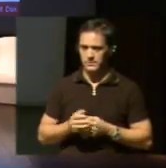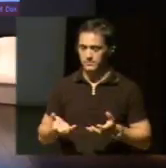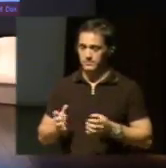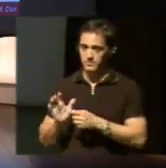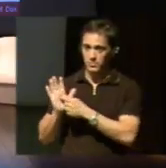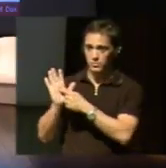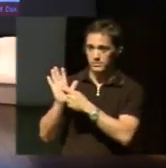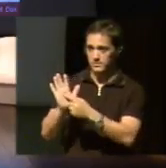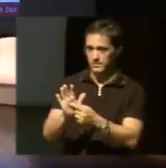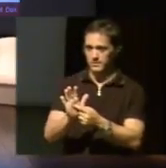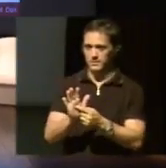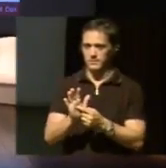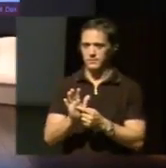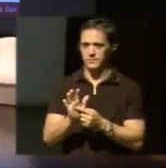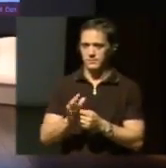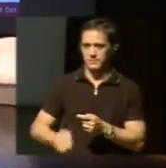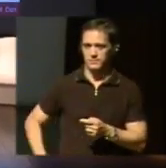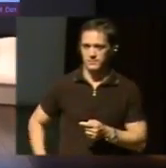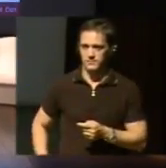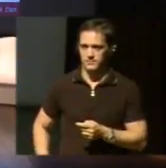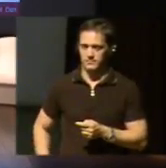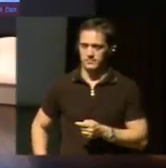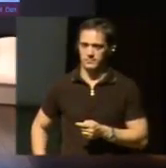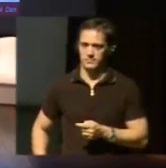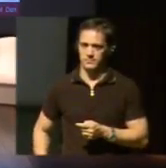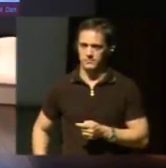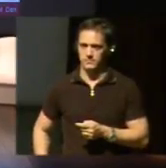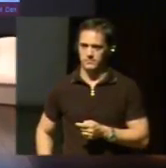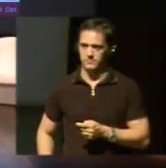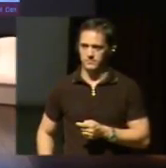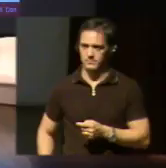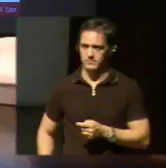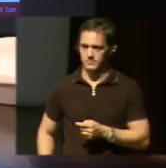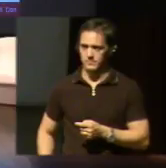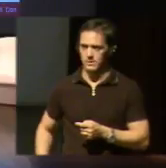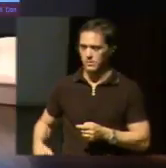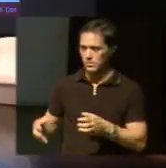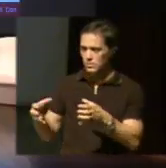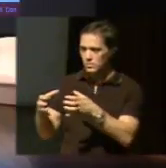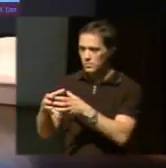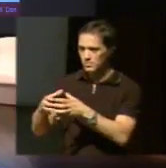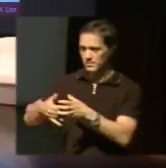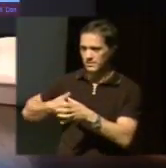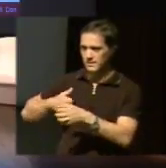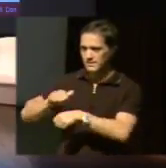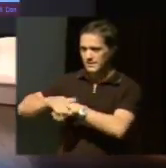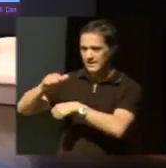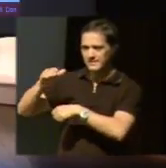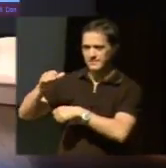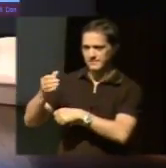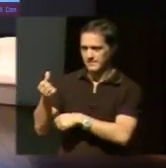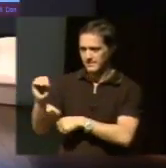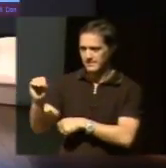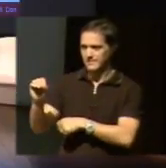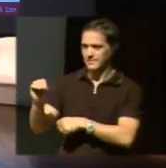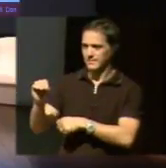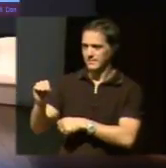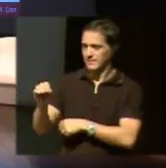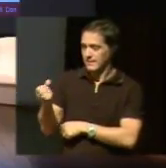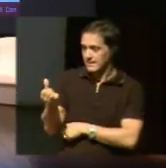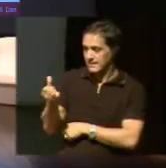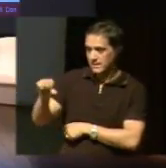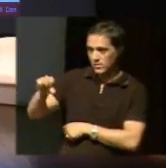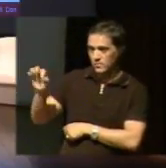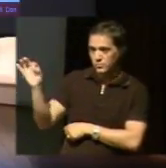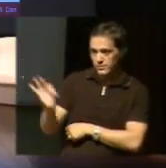demonstrar aqui que não, no grupo de mais de 60 anos temos taxas de crescimento enormes, 69%